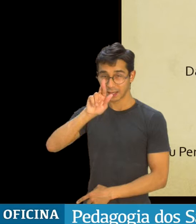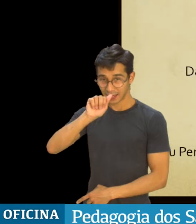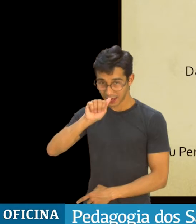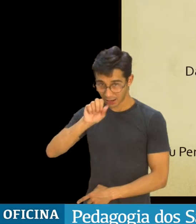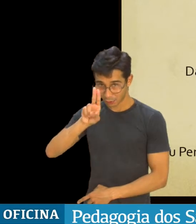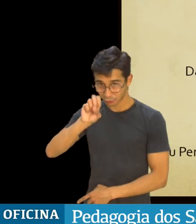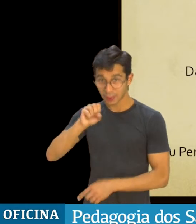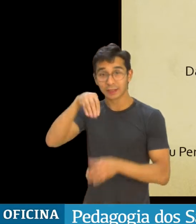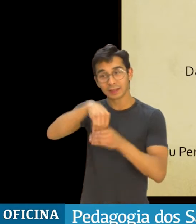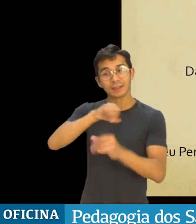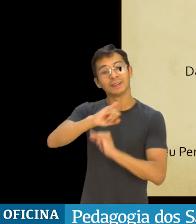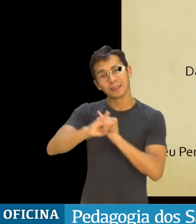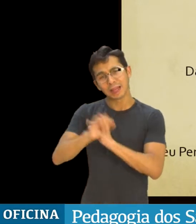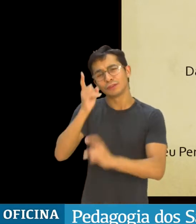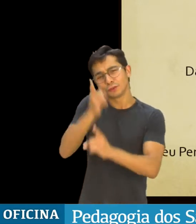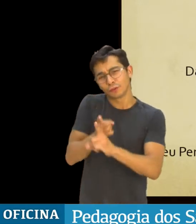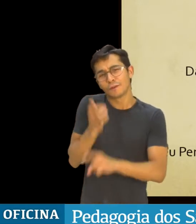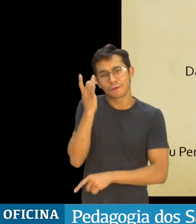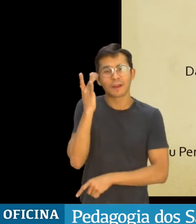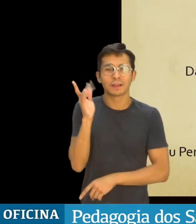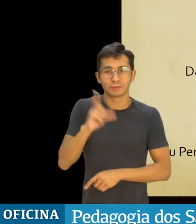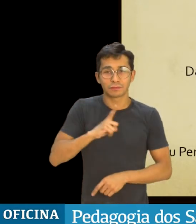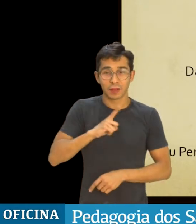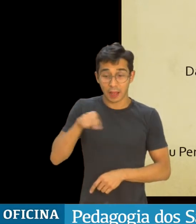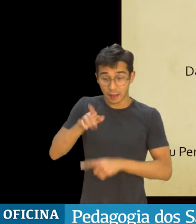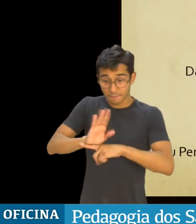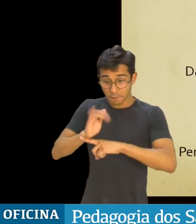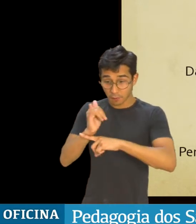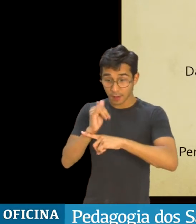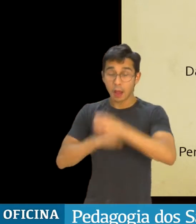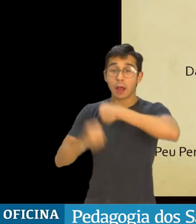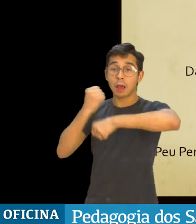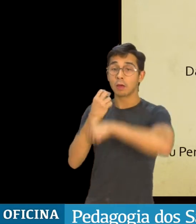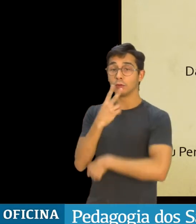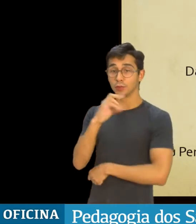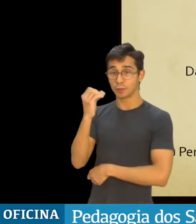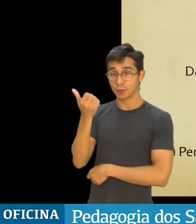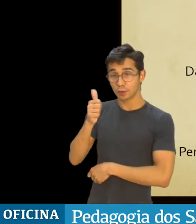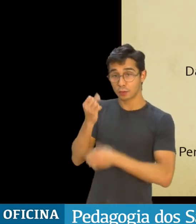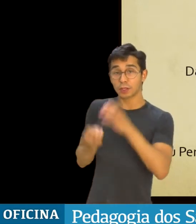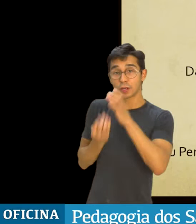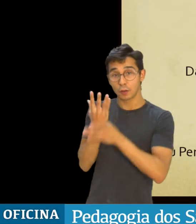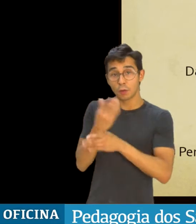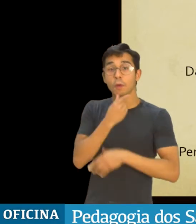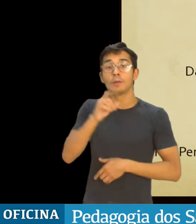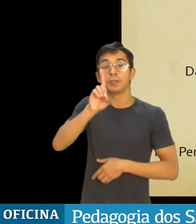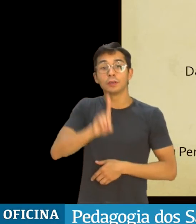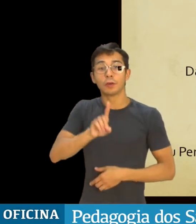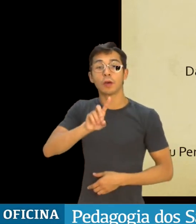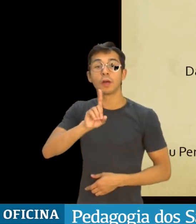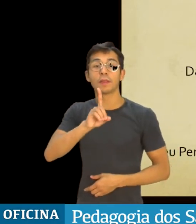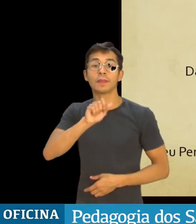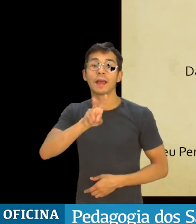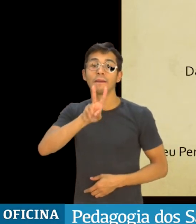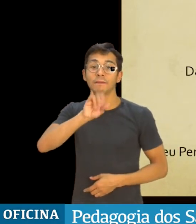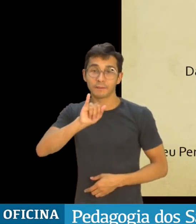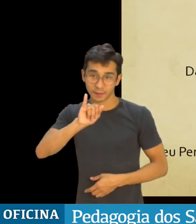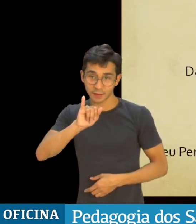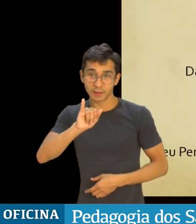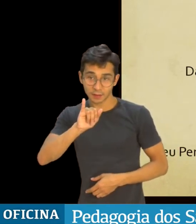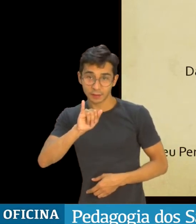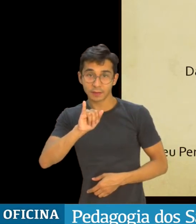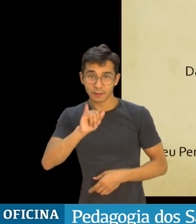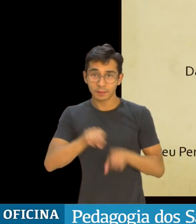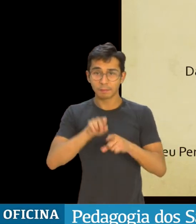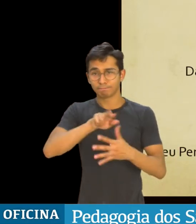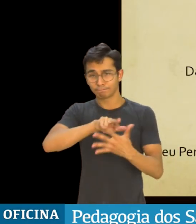de 2011, ele foi dirigido pelo Davi Alves da Silva, com fotografia do Peu Pereira e do João Cláudio Sena. E